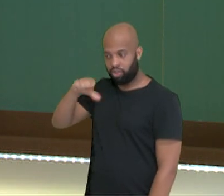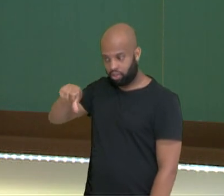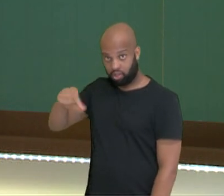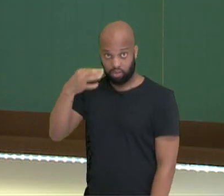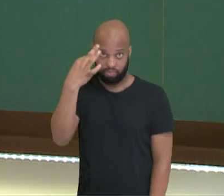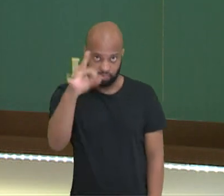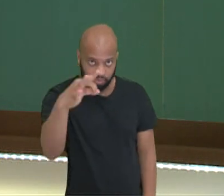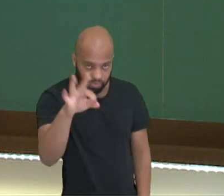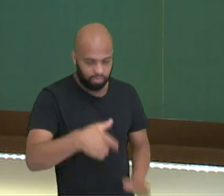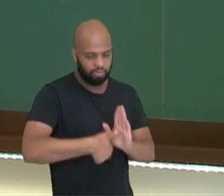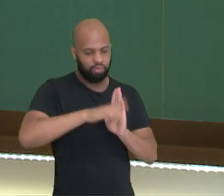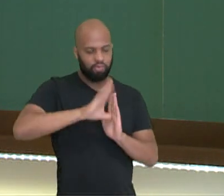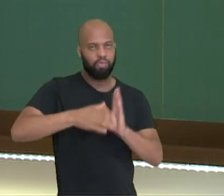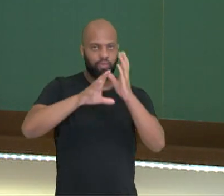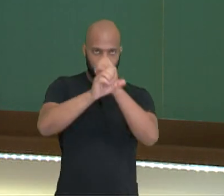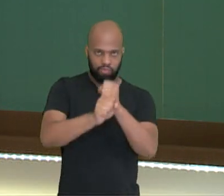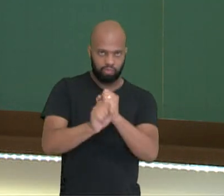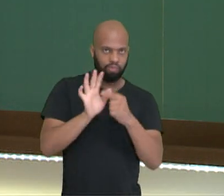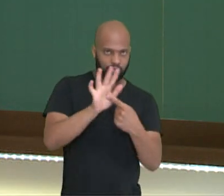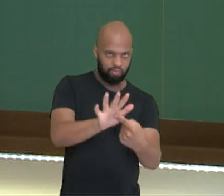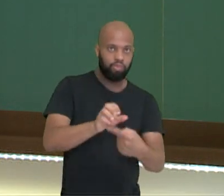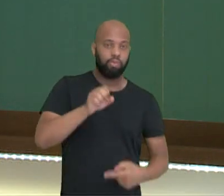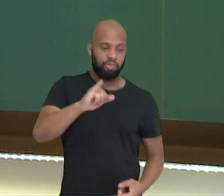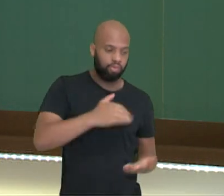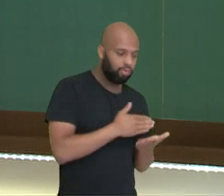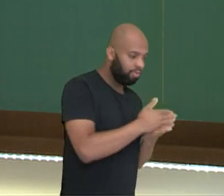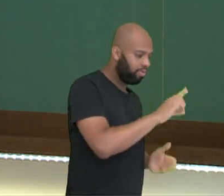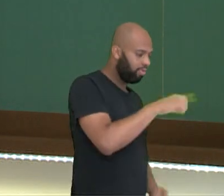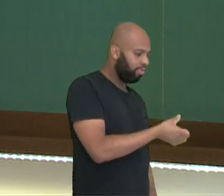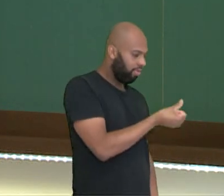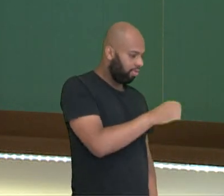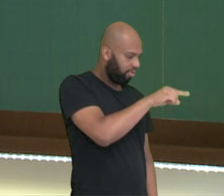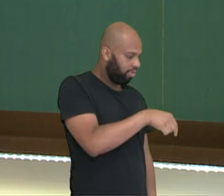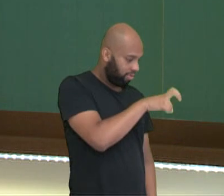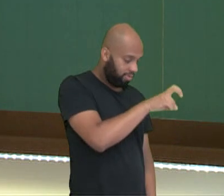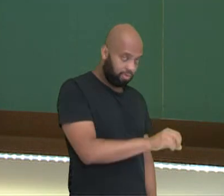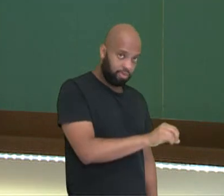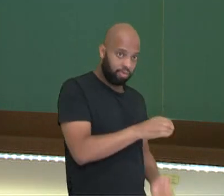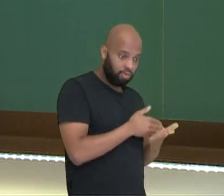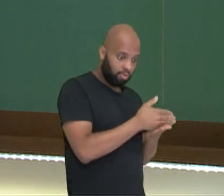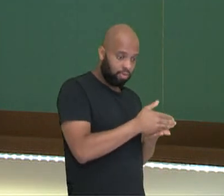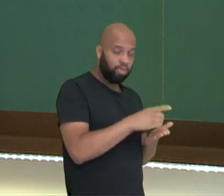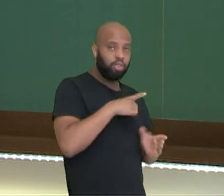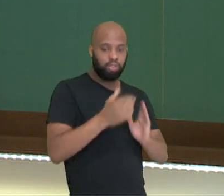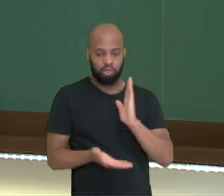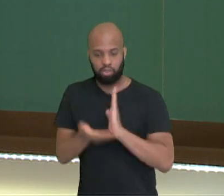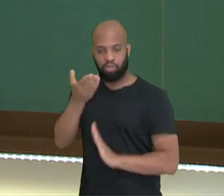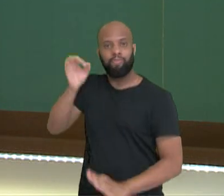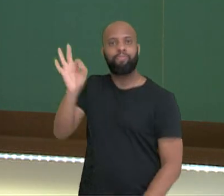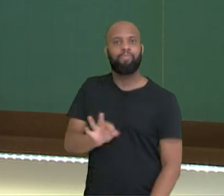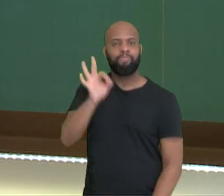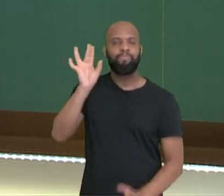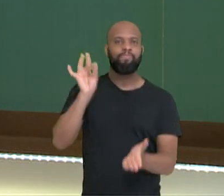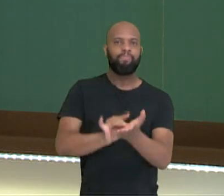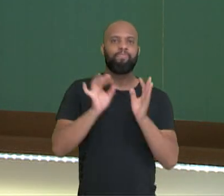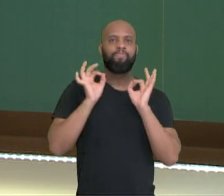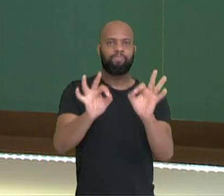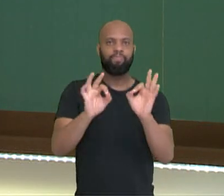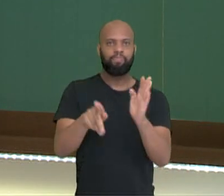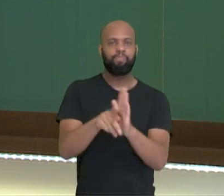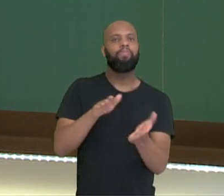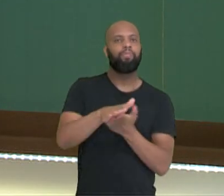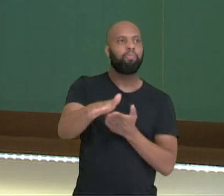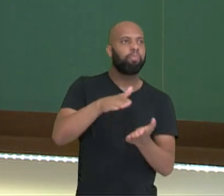fez as continhas anteriormente. Se o custo inicial era R$ 6,50, qual que foi o aumento percentual real no